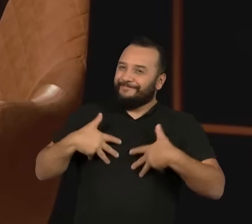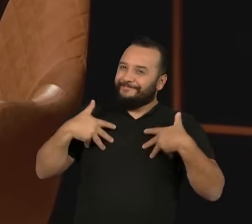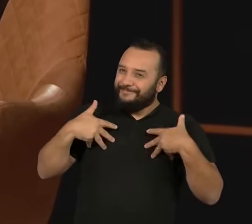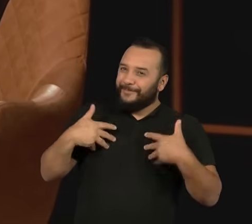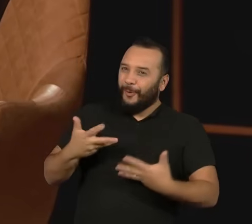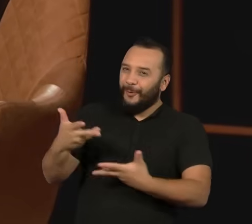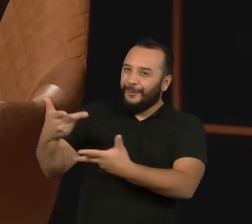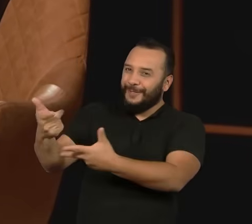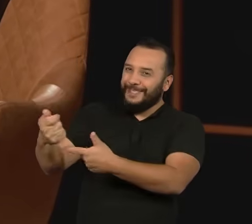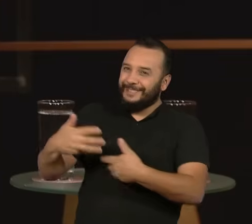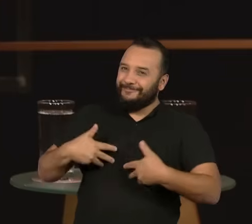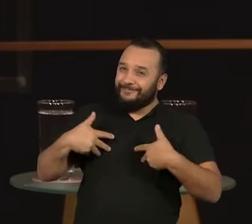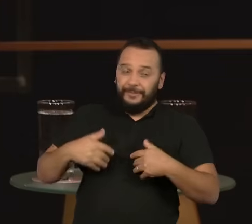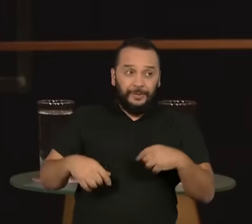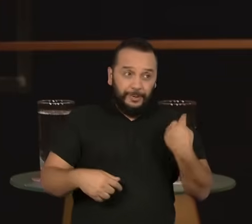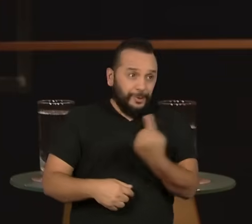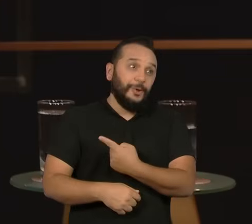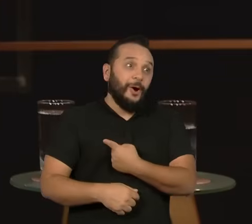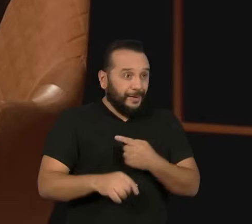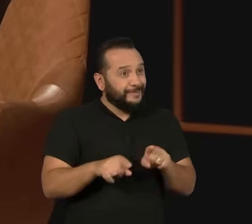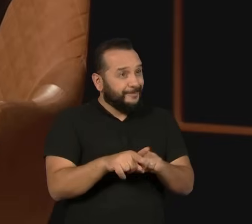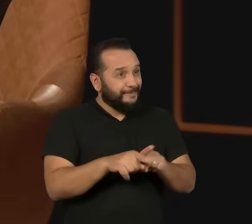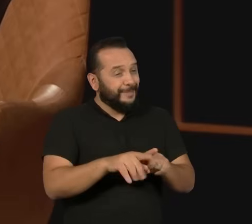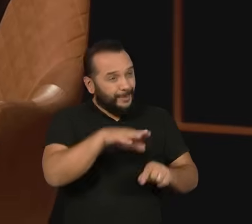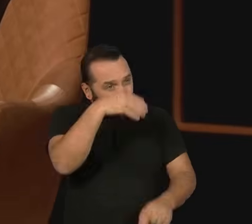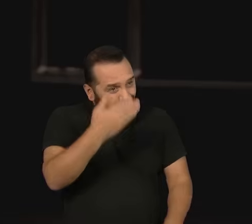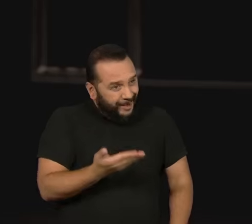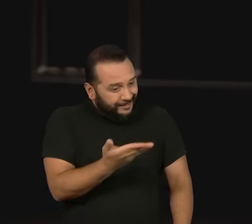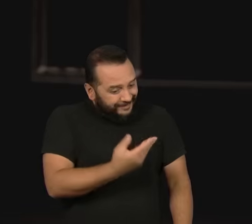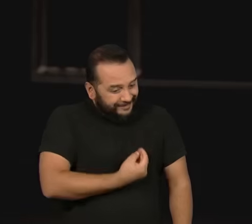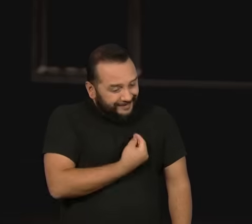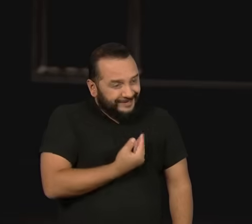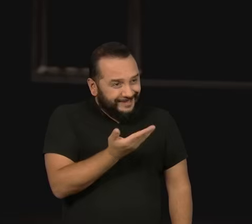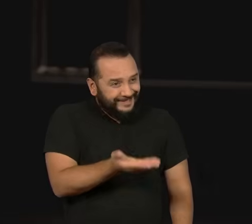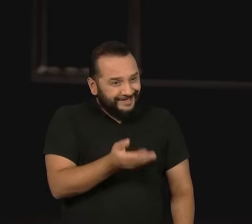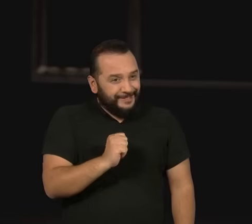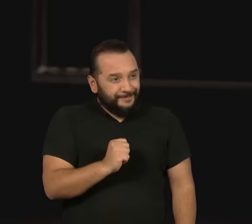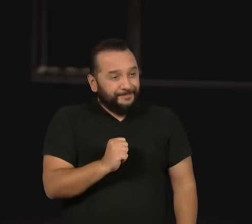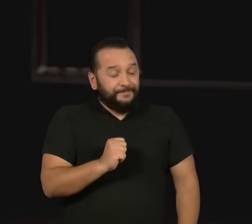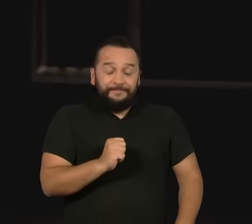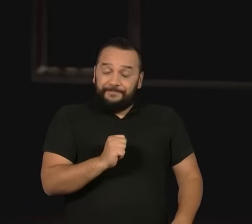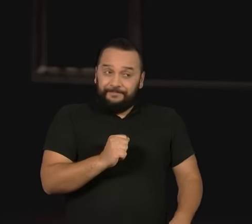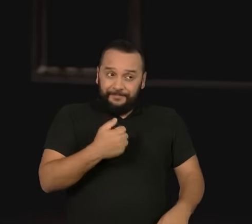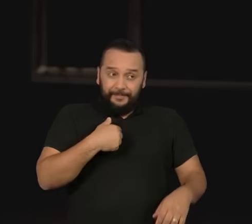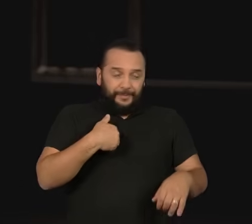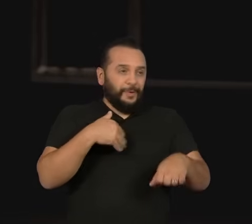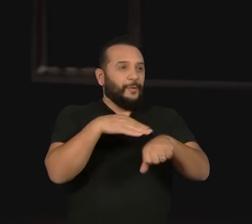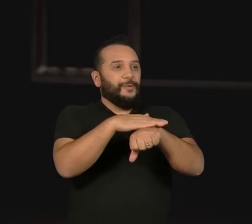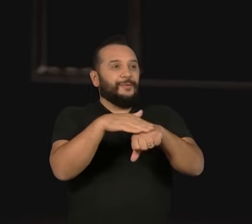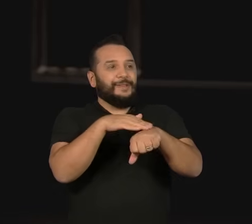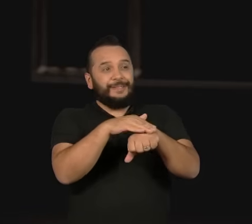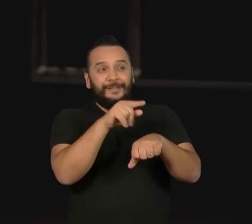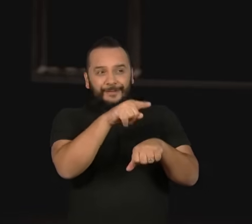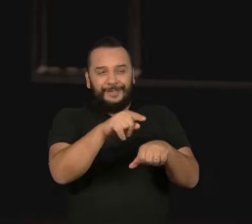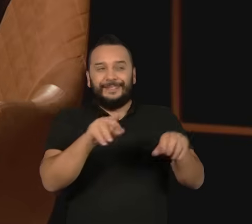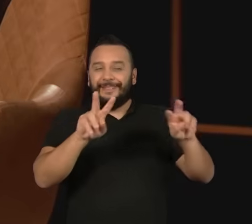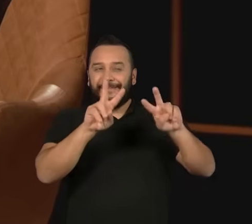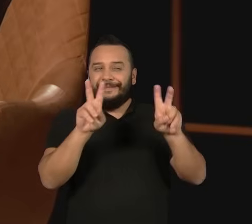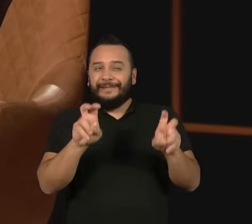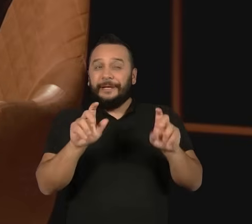convite. Honrados estamos nós. Mel, não dá pra gente falar com você sem mencionar Rita Lee,